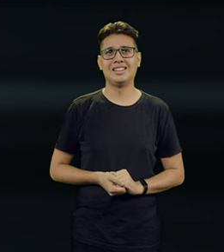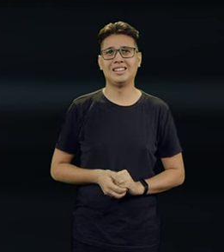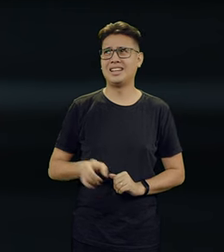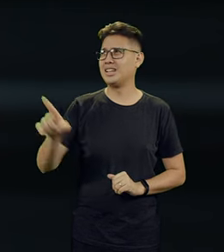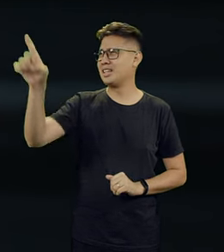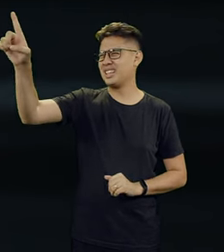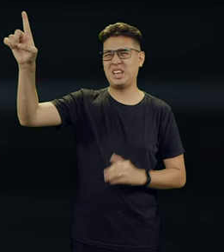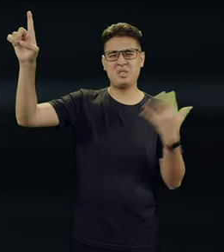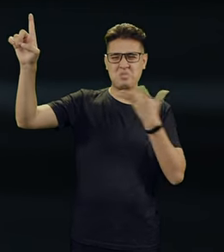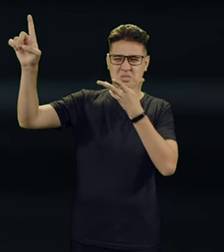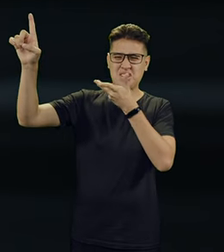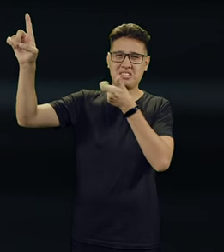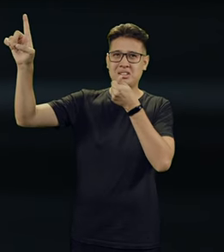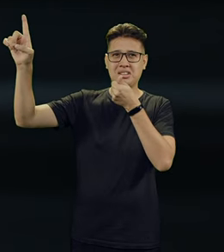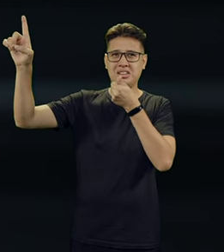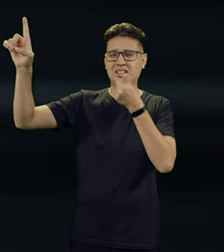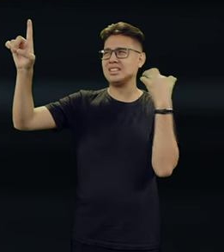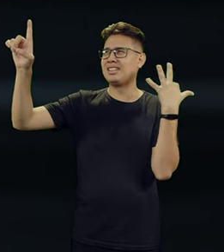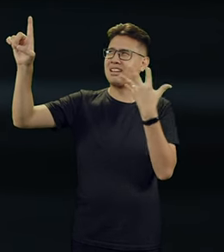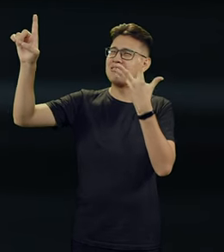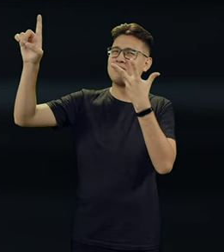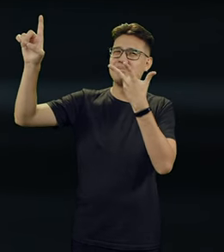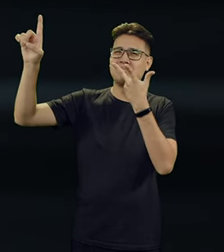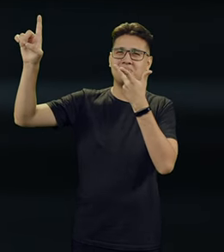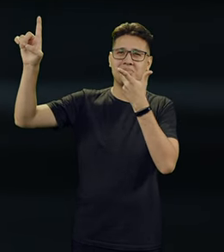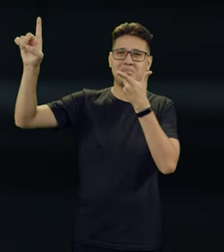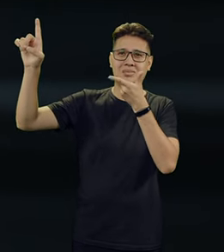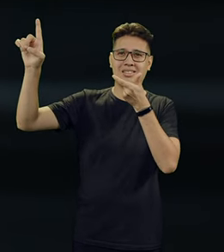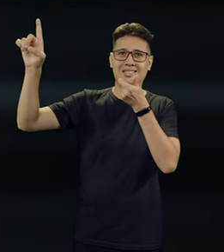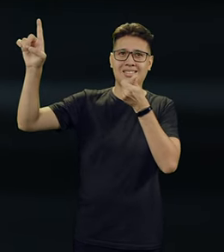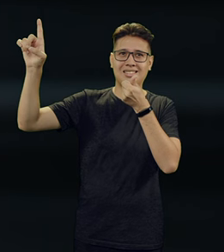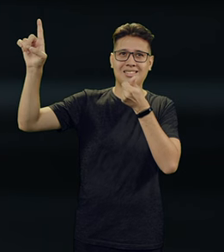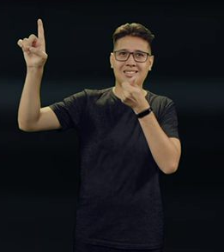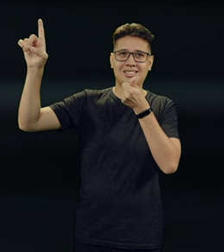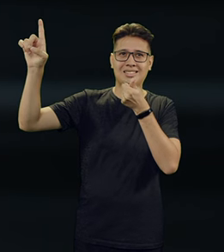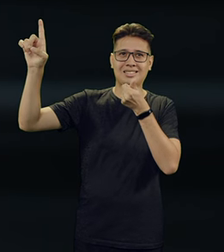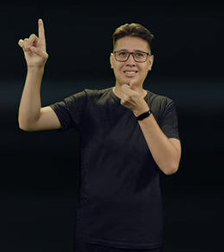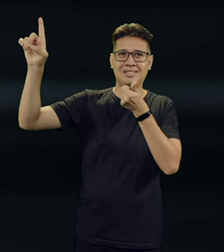animais. Mas você é uma mula vestida de saco.